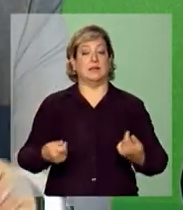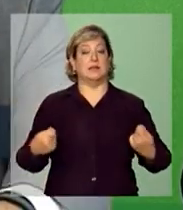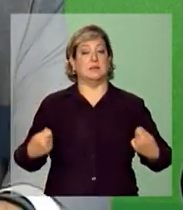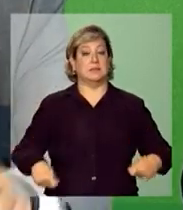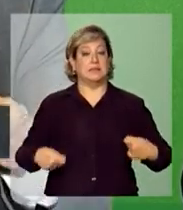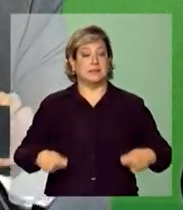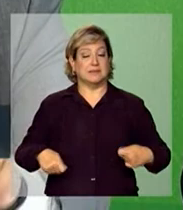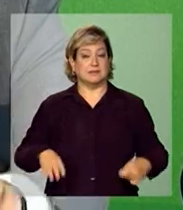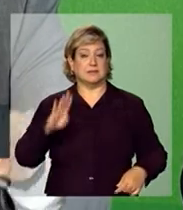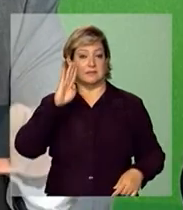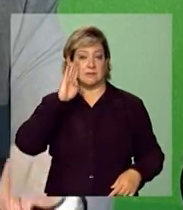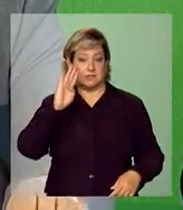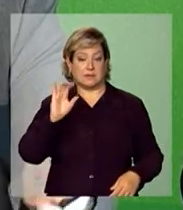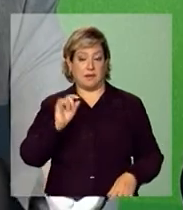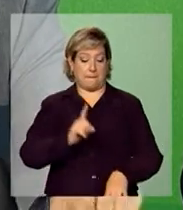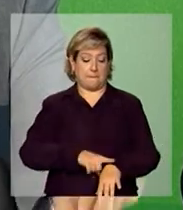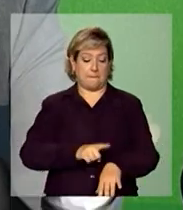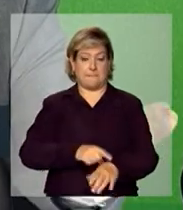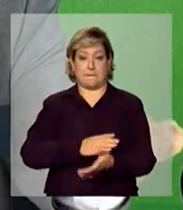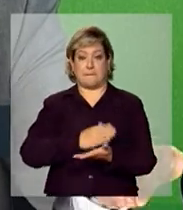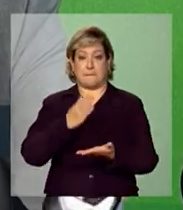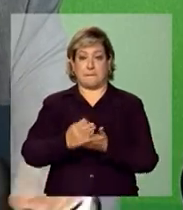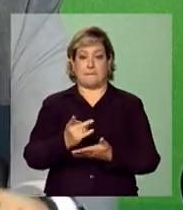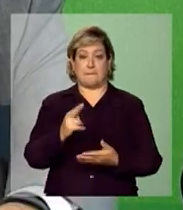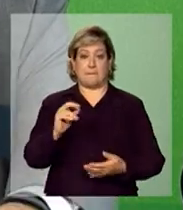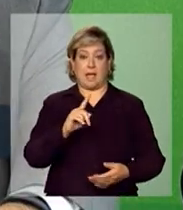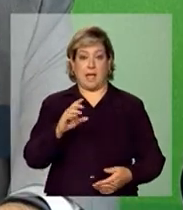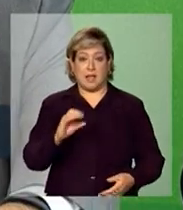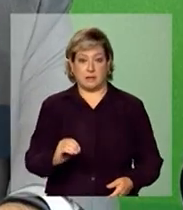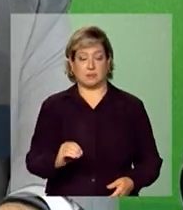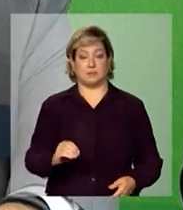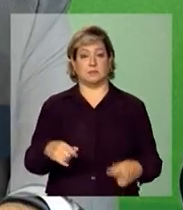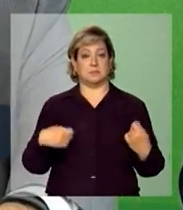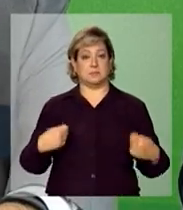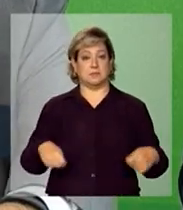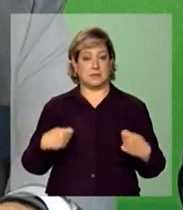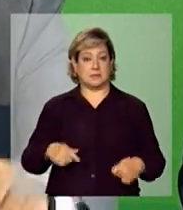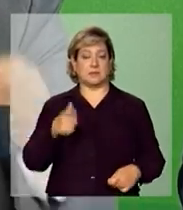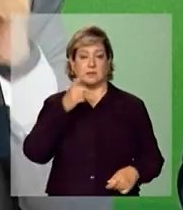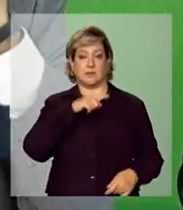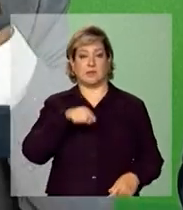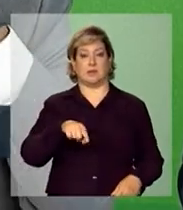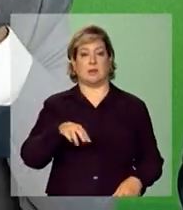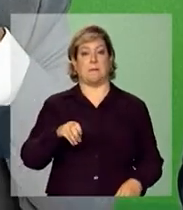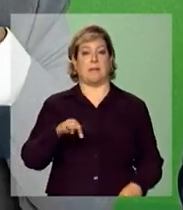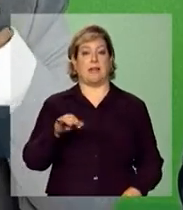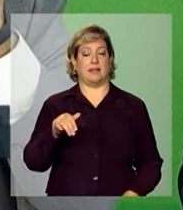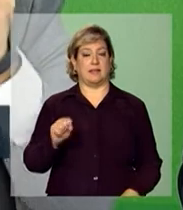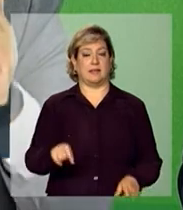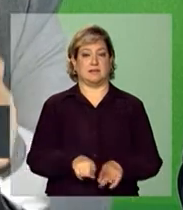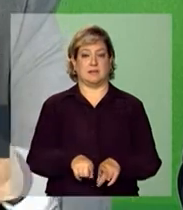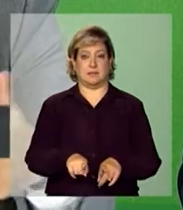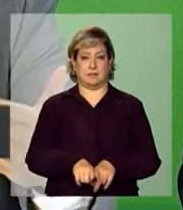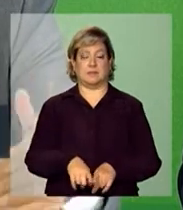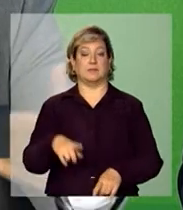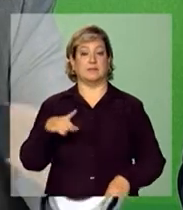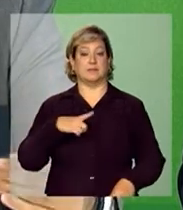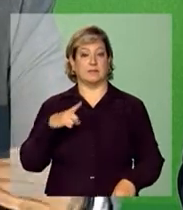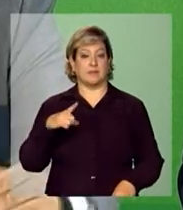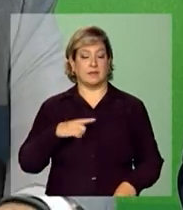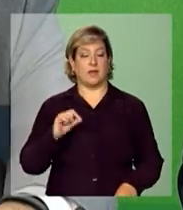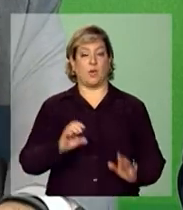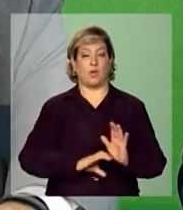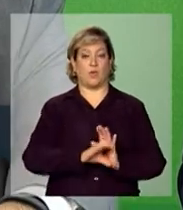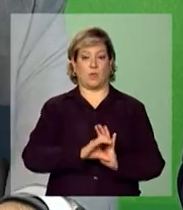fundamental importância que prazos e metas sejam atendidos a própria constituição federal no artigo 37 parágrafo